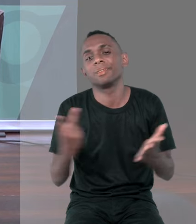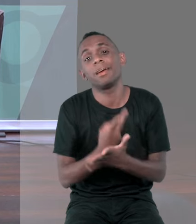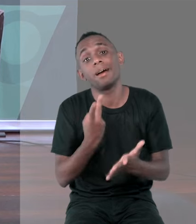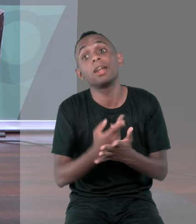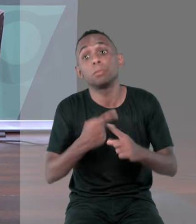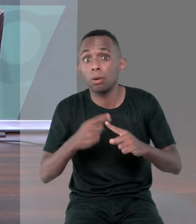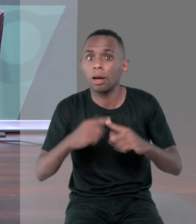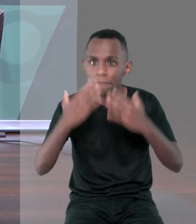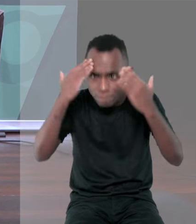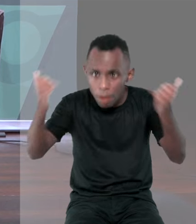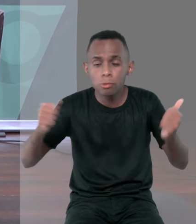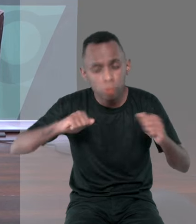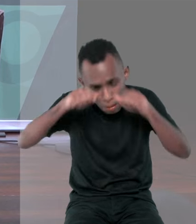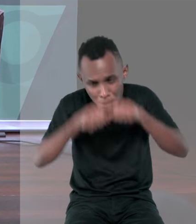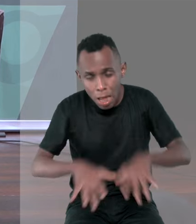né?